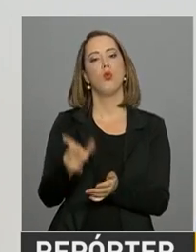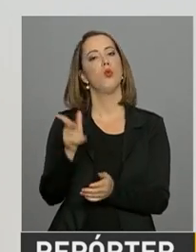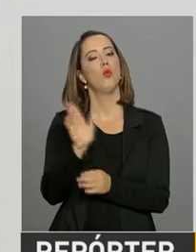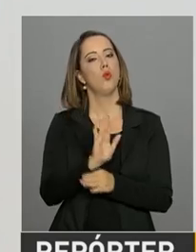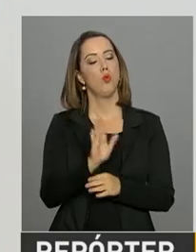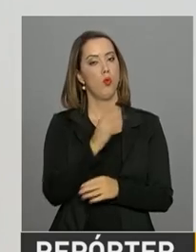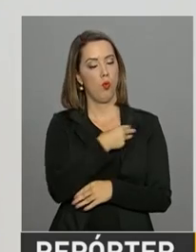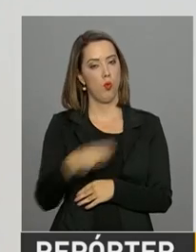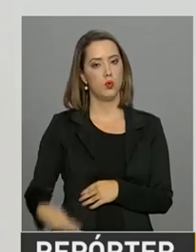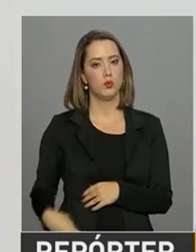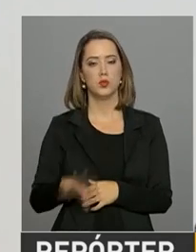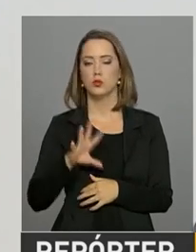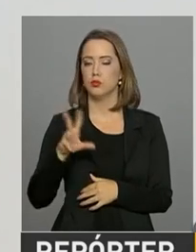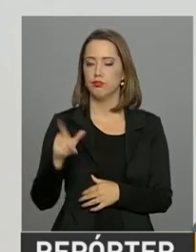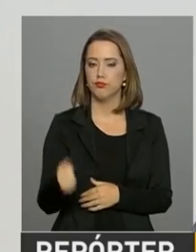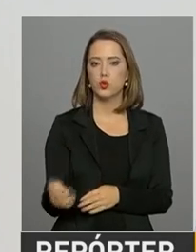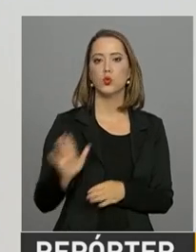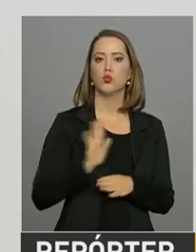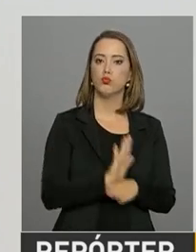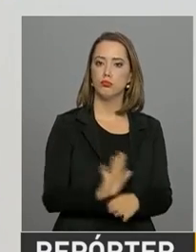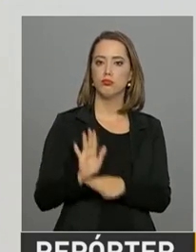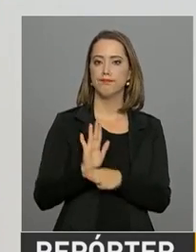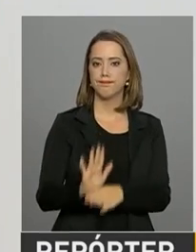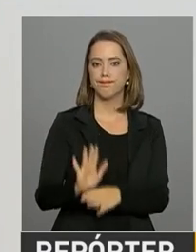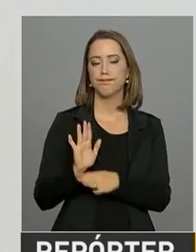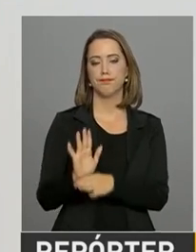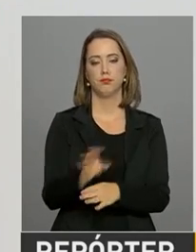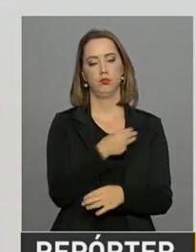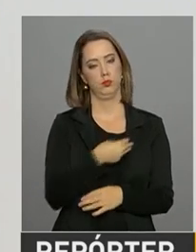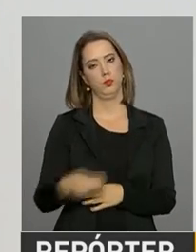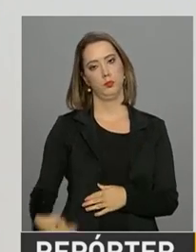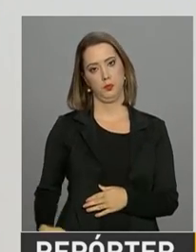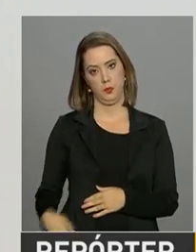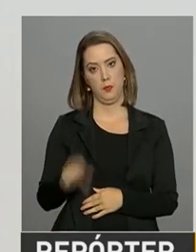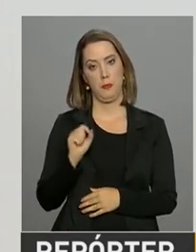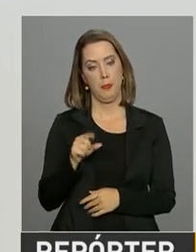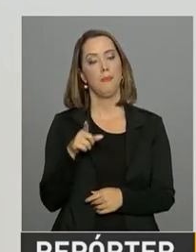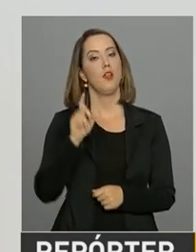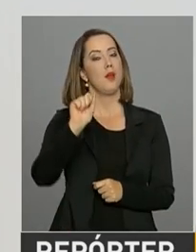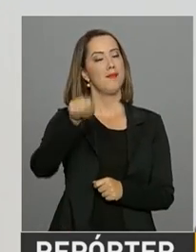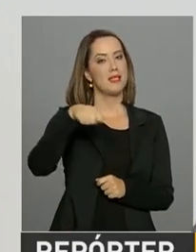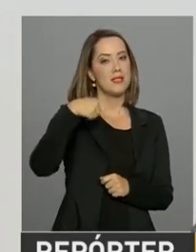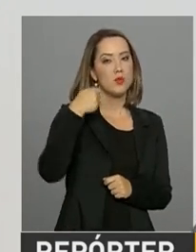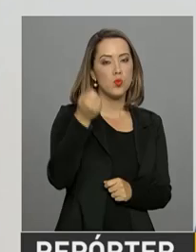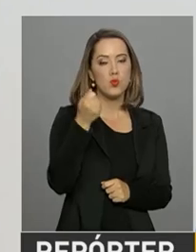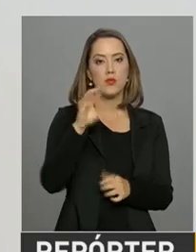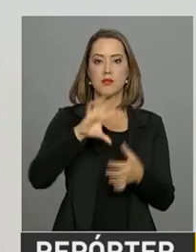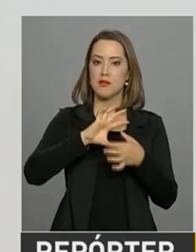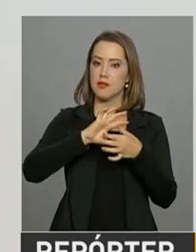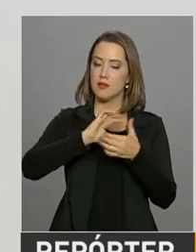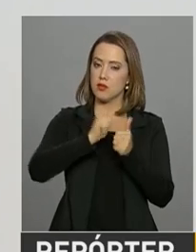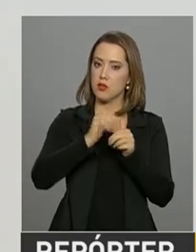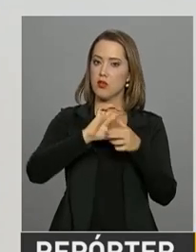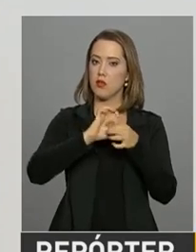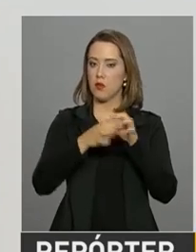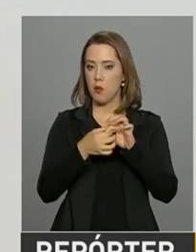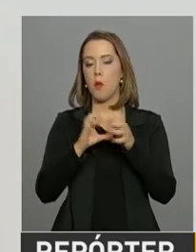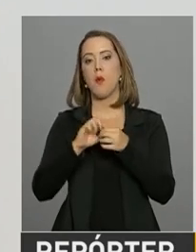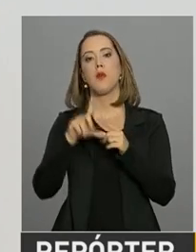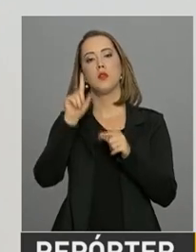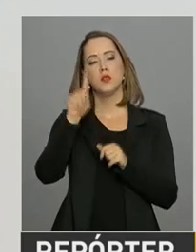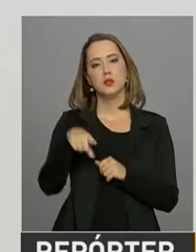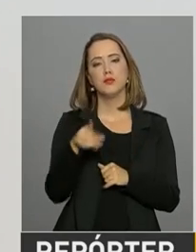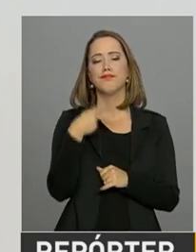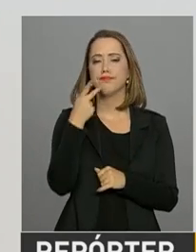ah e os ministros todos que estão aqui de alguma maneira estão envolvidos nessa matéria mas a simbologia das ol não preciso dizer isso mas às